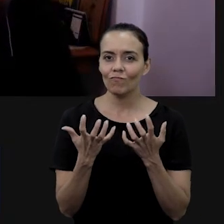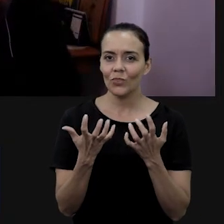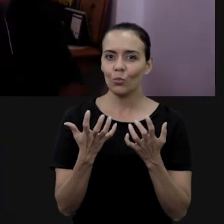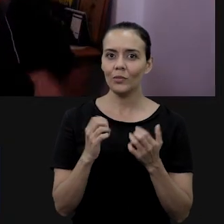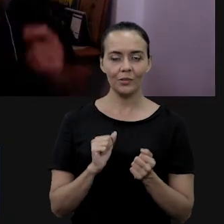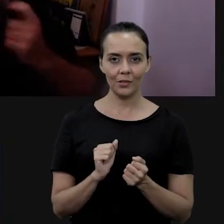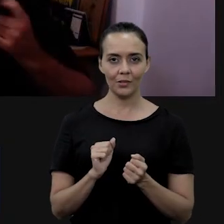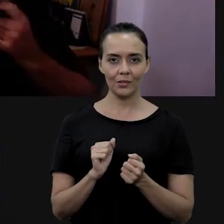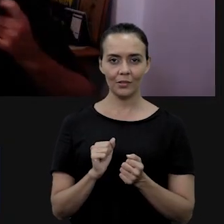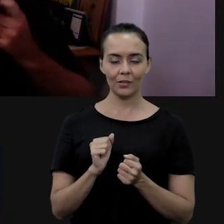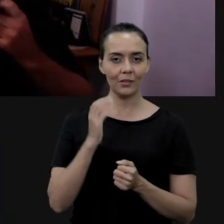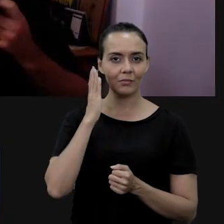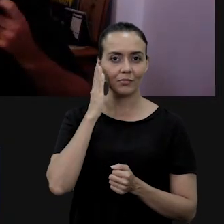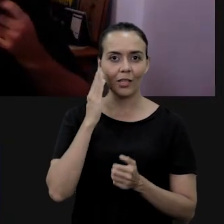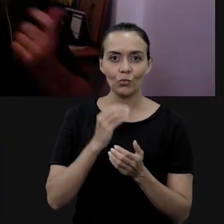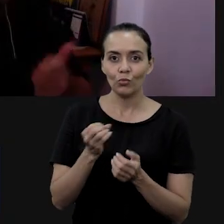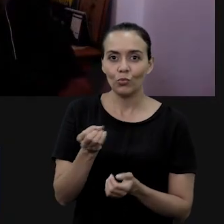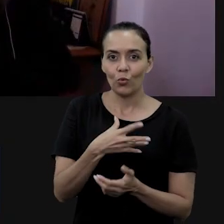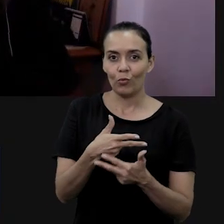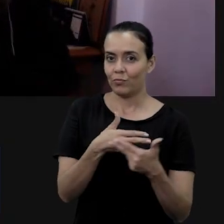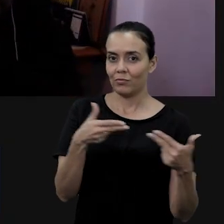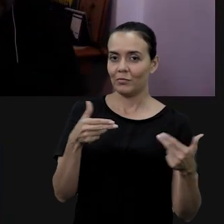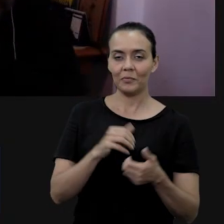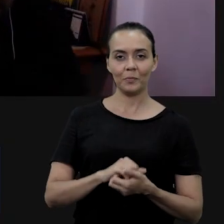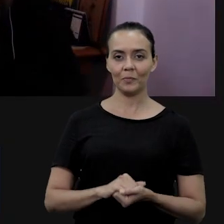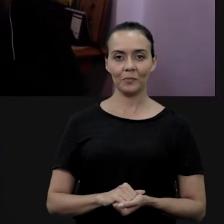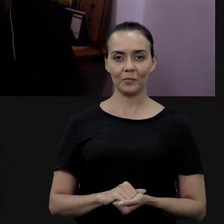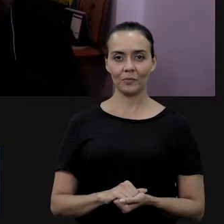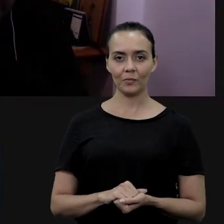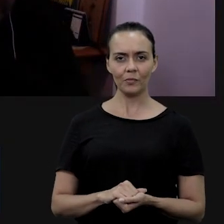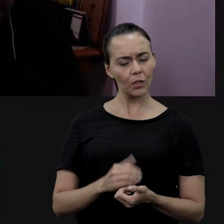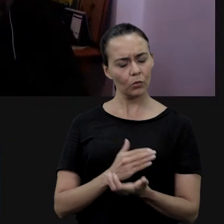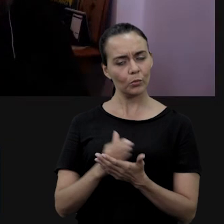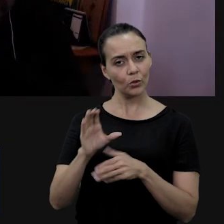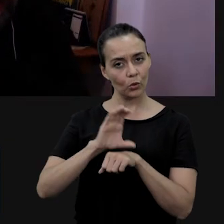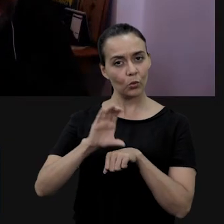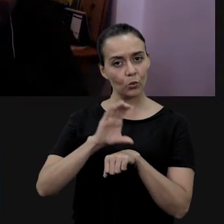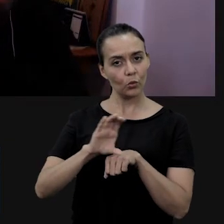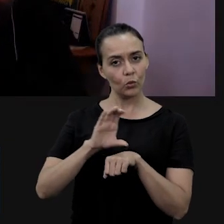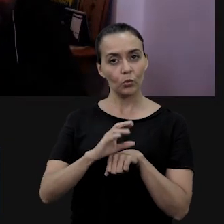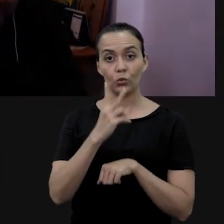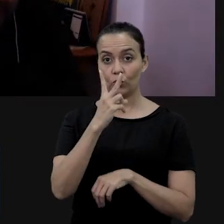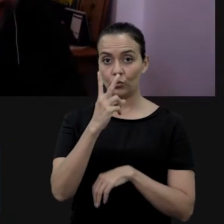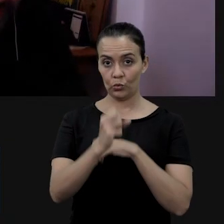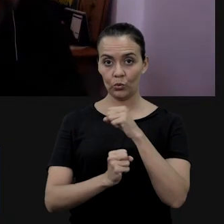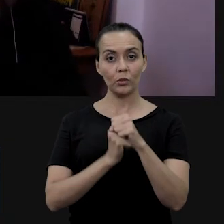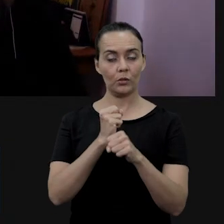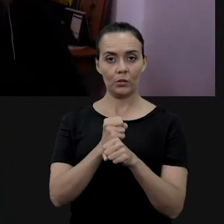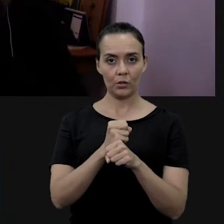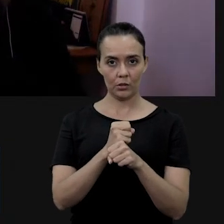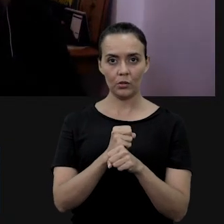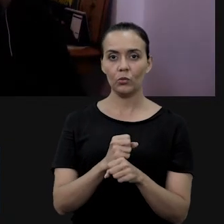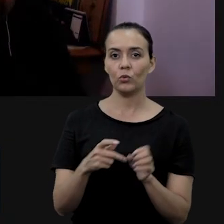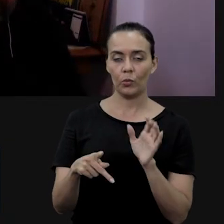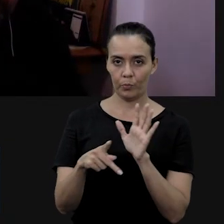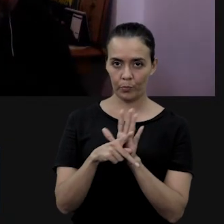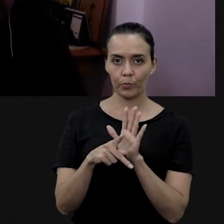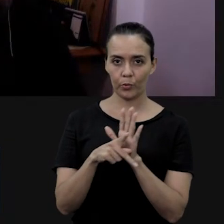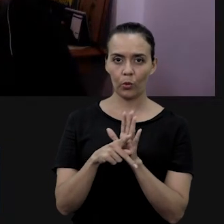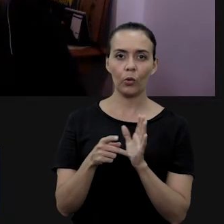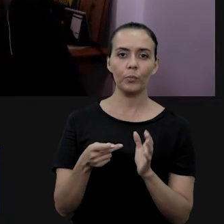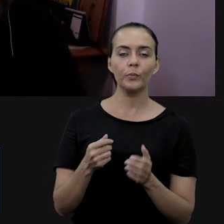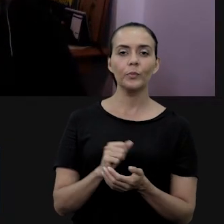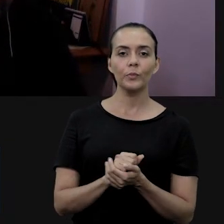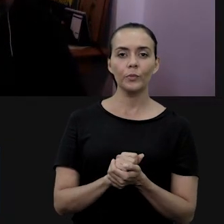Estava num ano sabático assim da vida e comecei a fazer o curso deles. É um curso ali de 2 anos, um curso